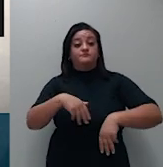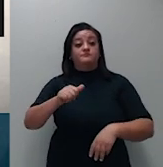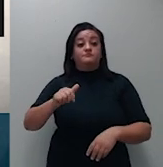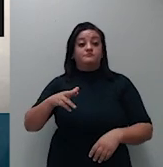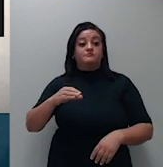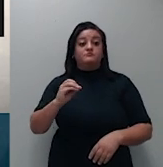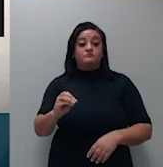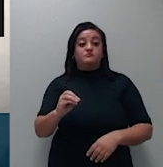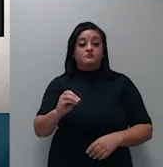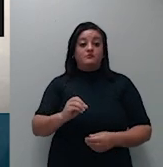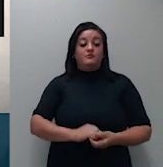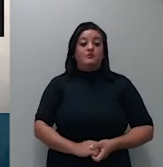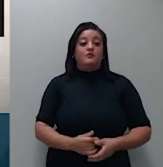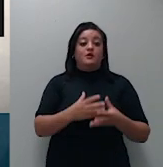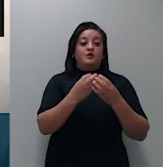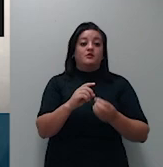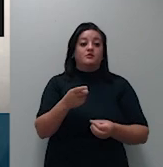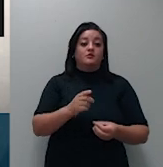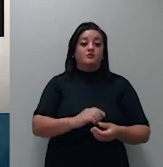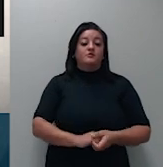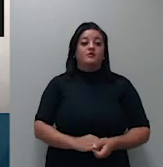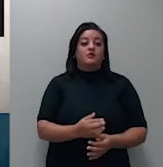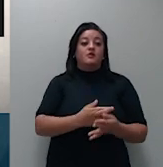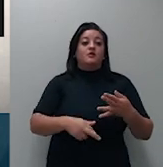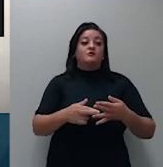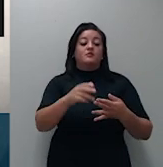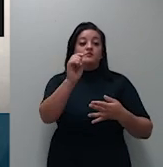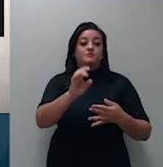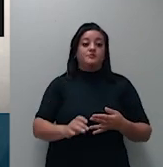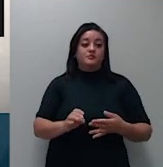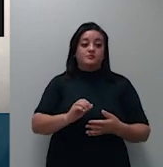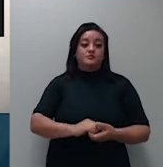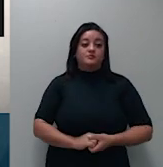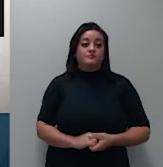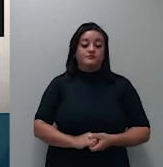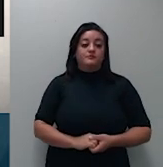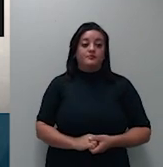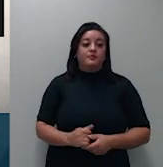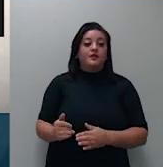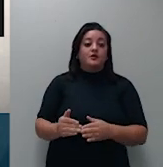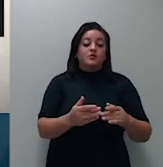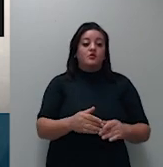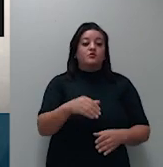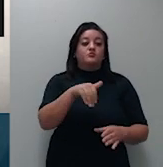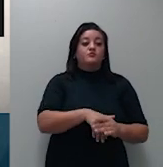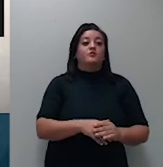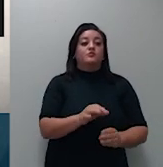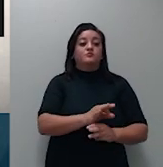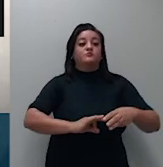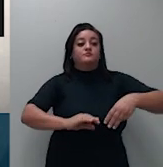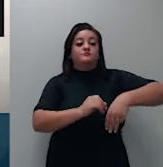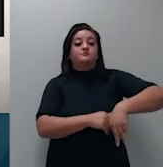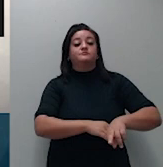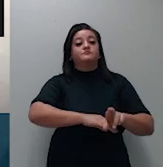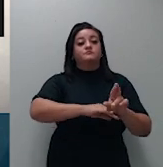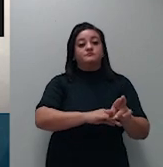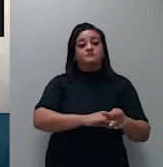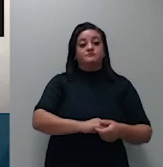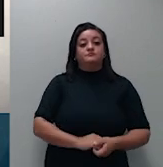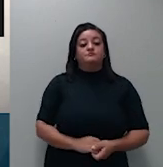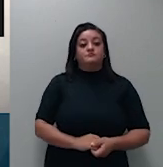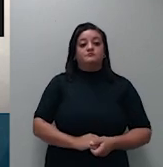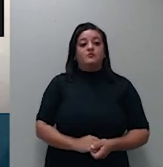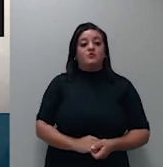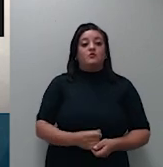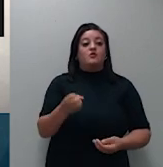negou provimento ao recurso especial nos termos do voto do relator com acréscimo